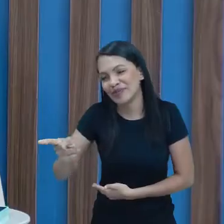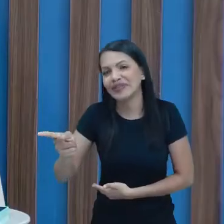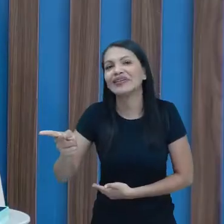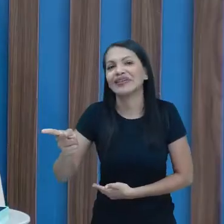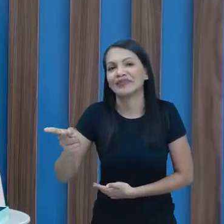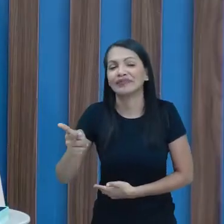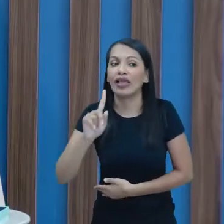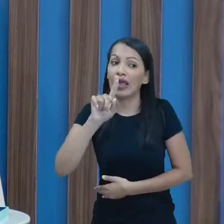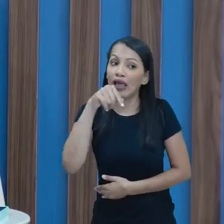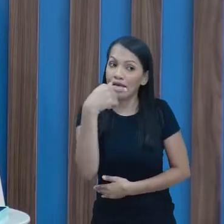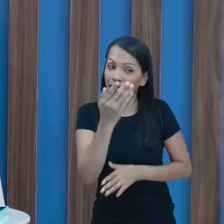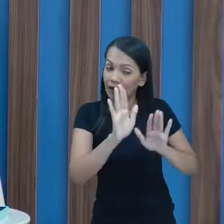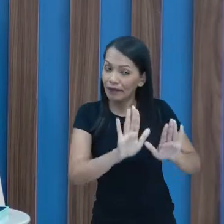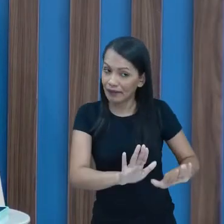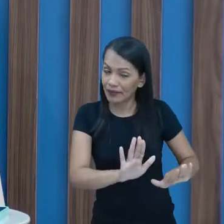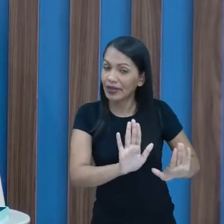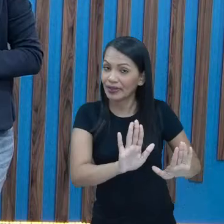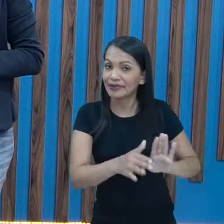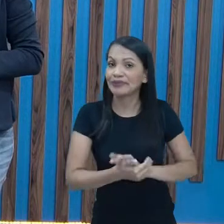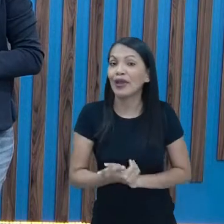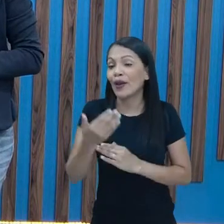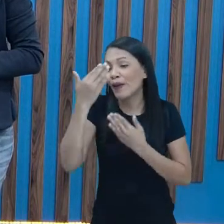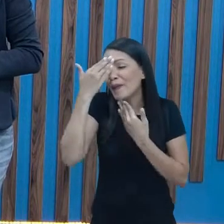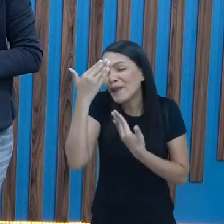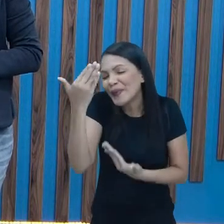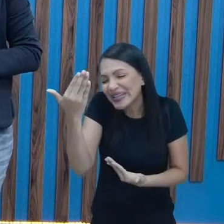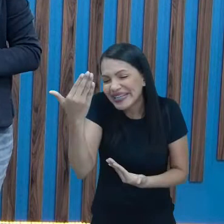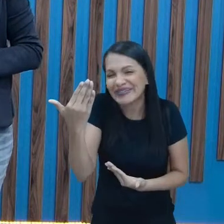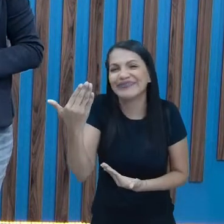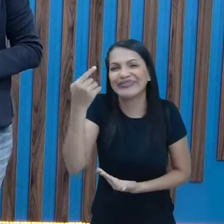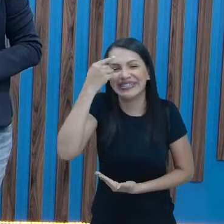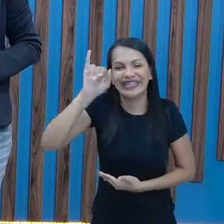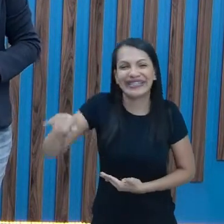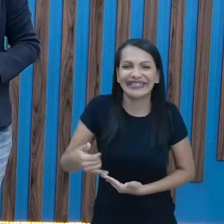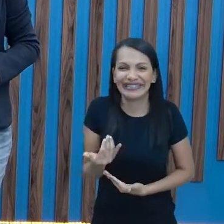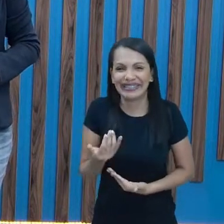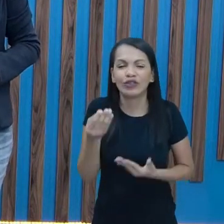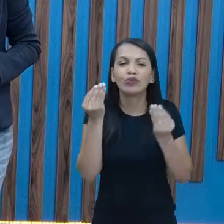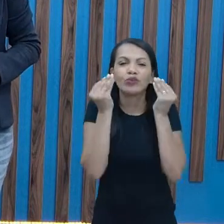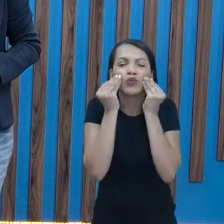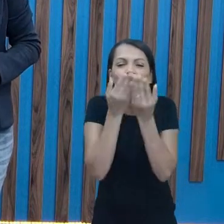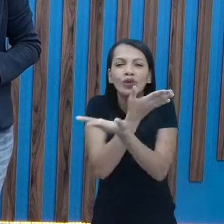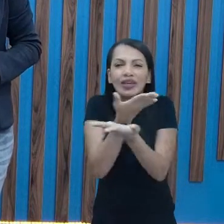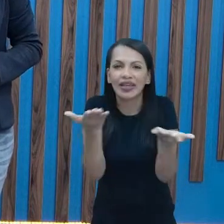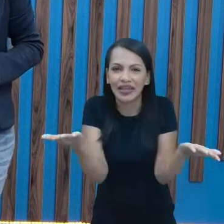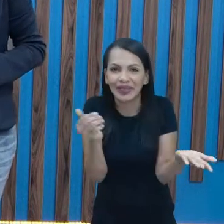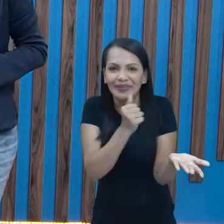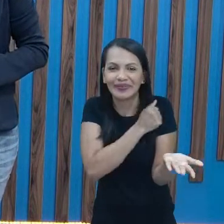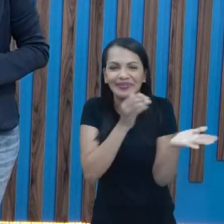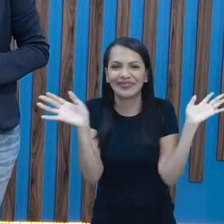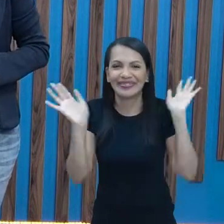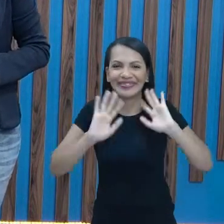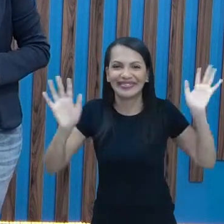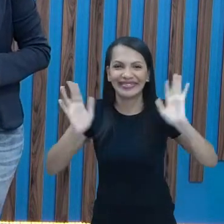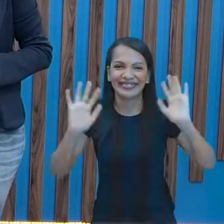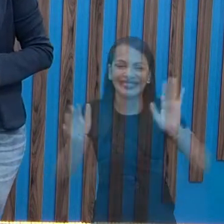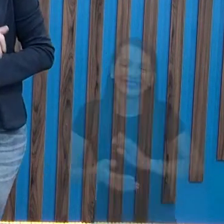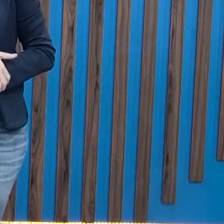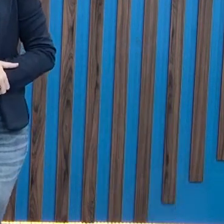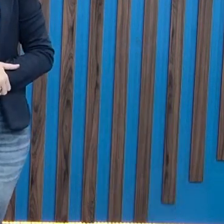Kátia. Até daqui a pouco. Obrigada, Jéssica. Um beijo, estudantes. Tchau, tchau.